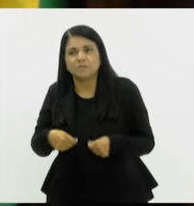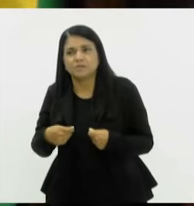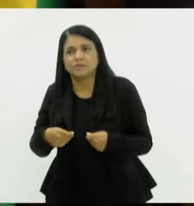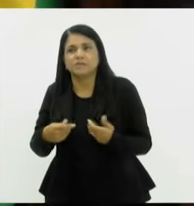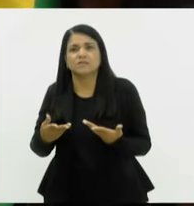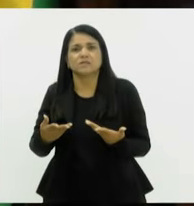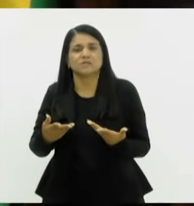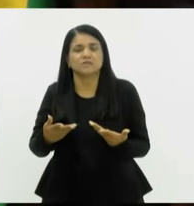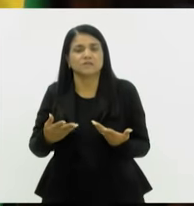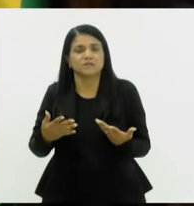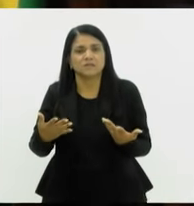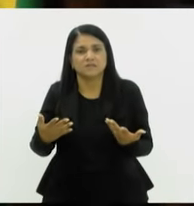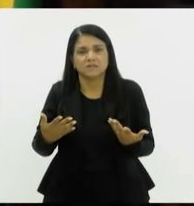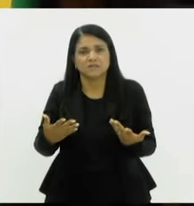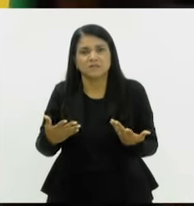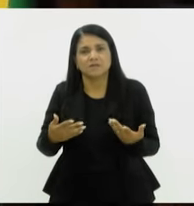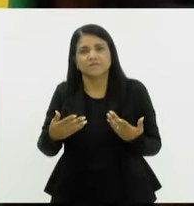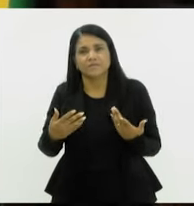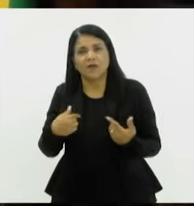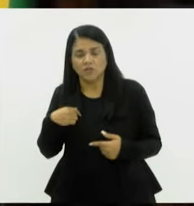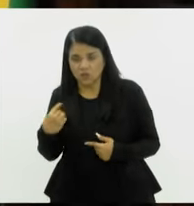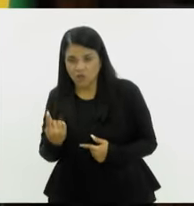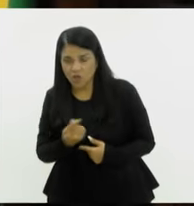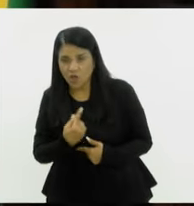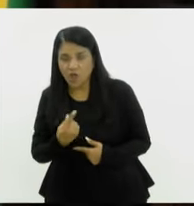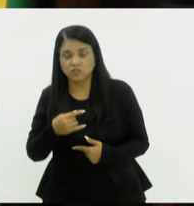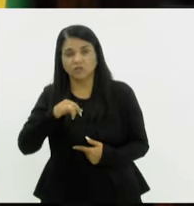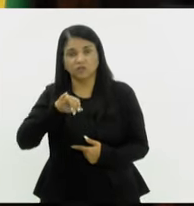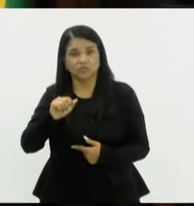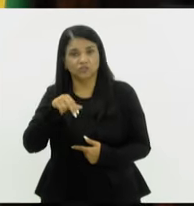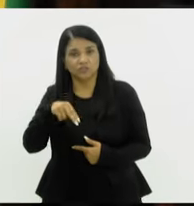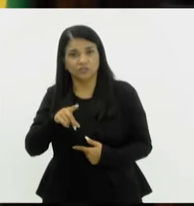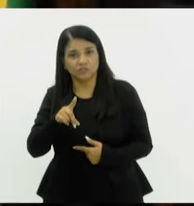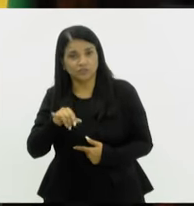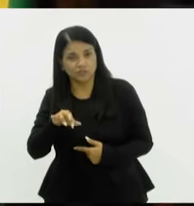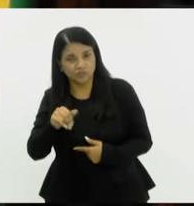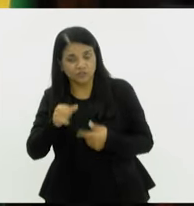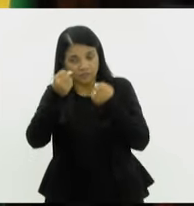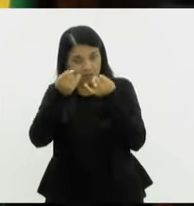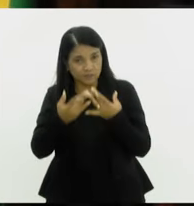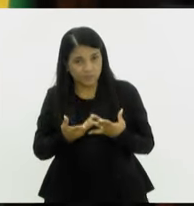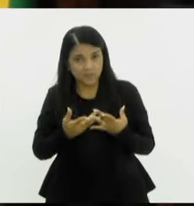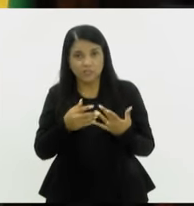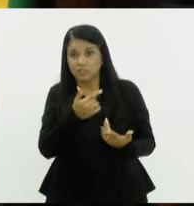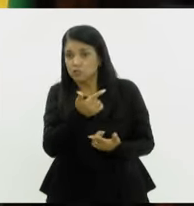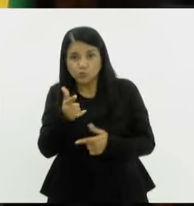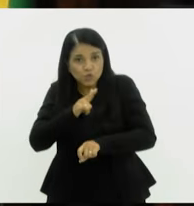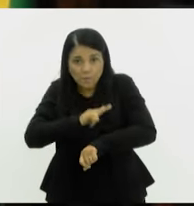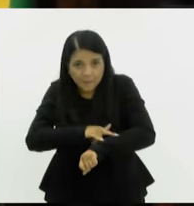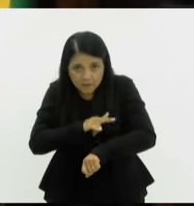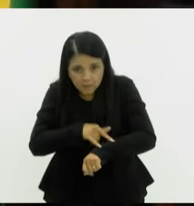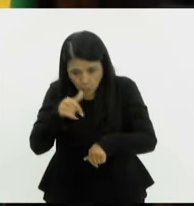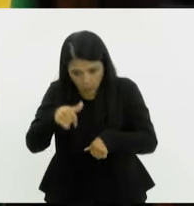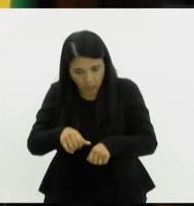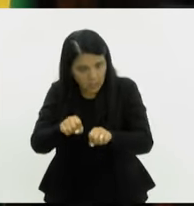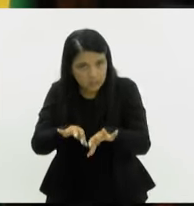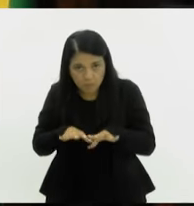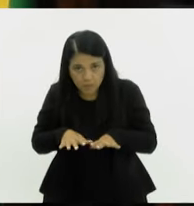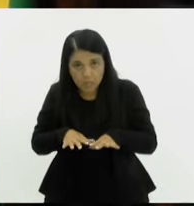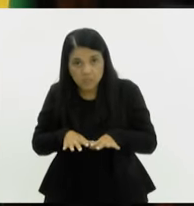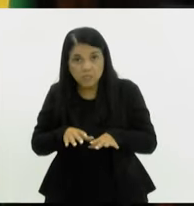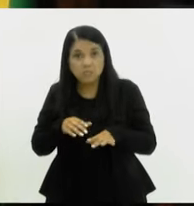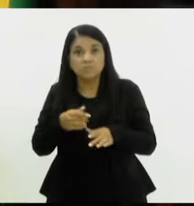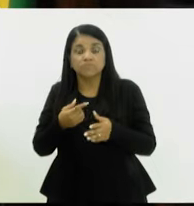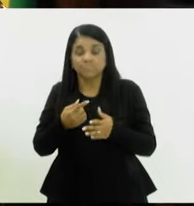entre a gente a gente quando o Jandira fala que não tinha banheiro nós